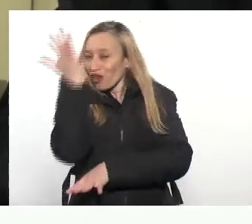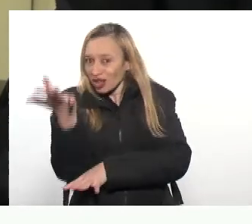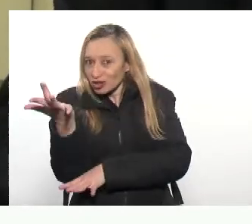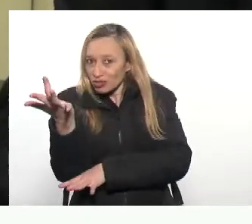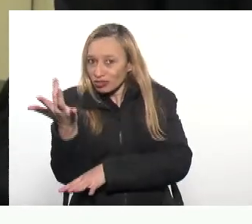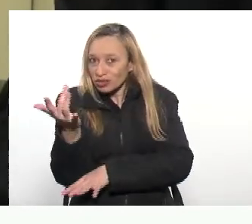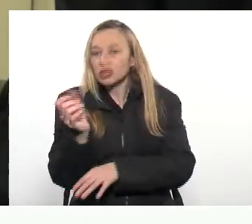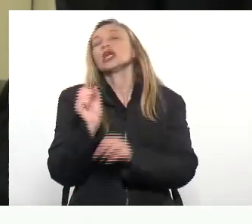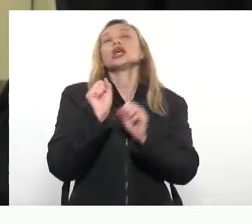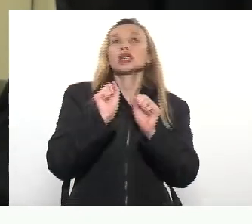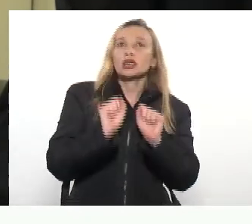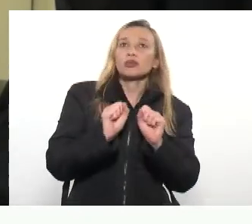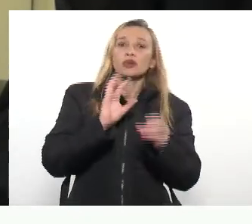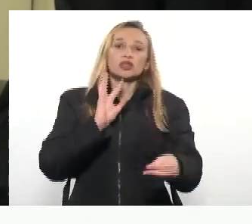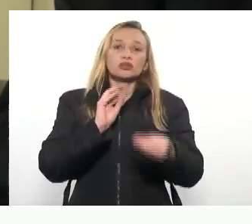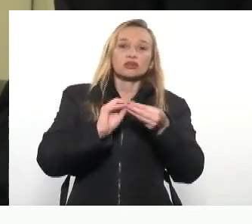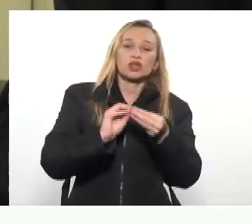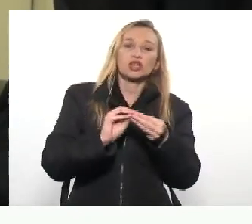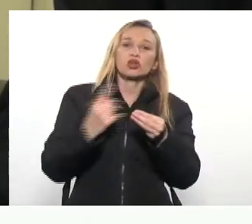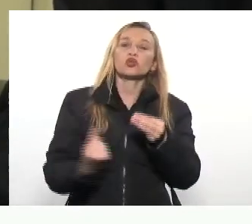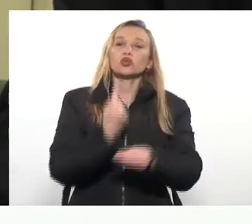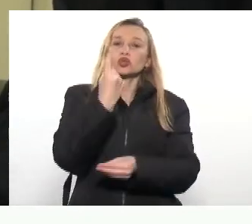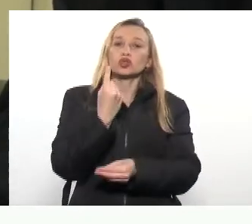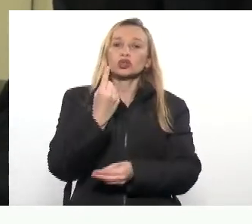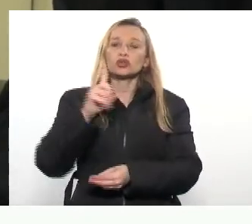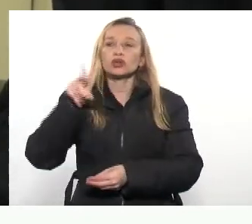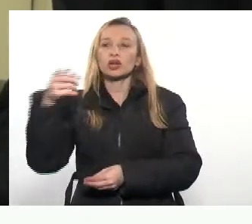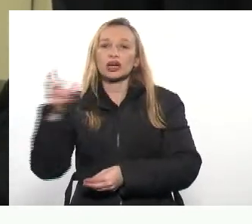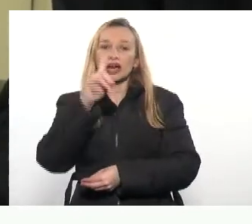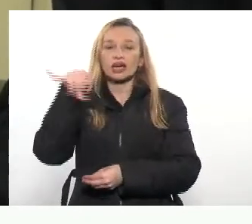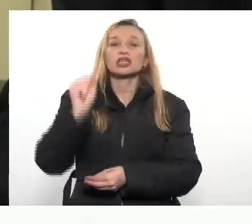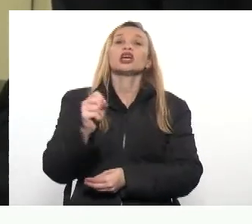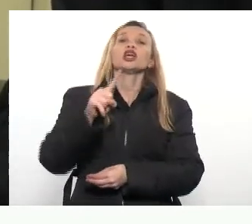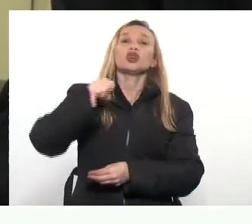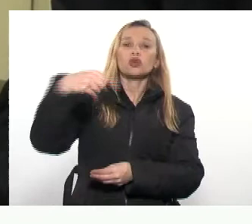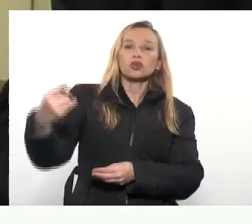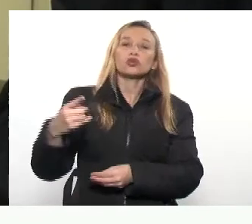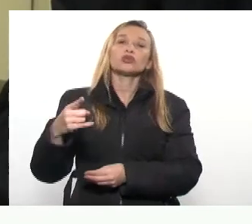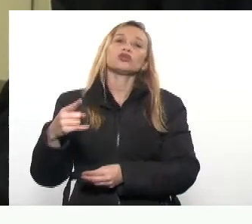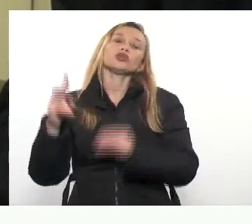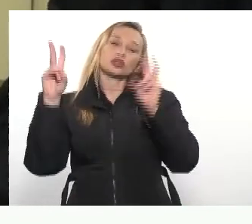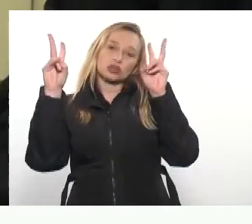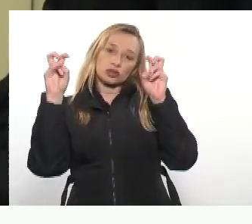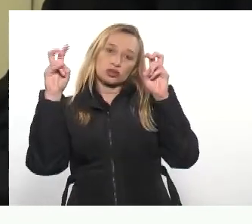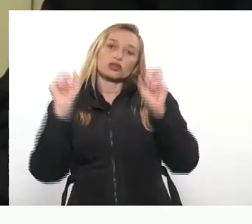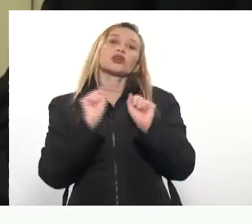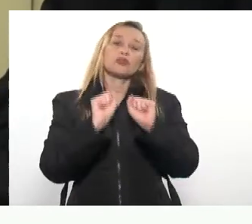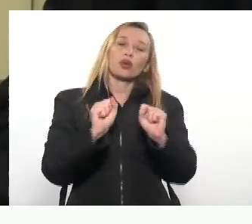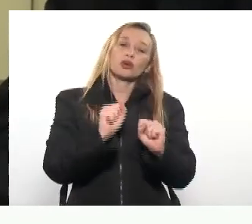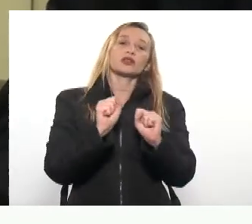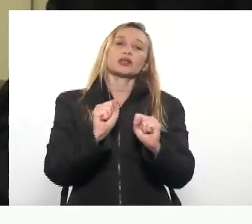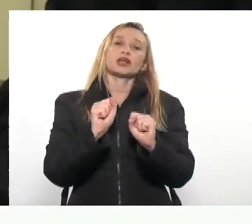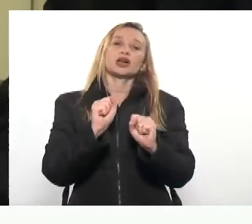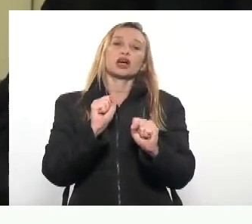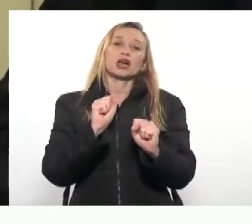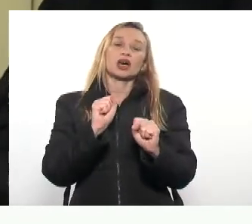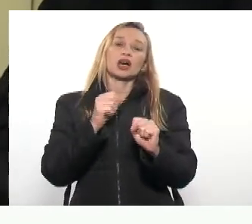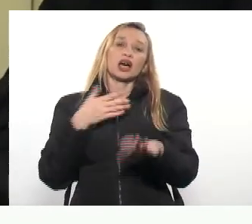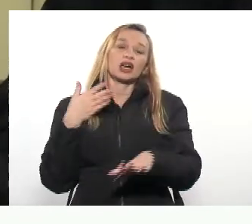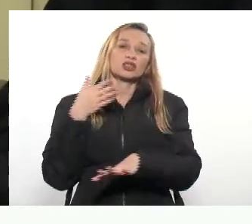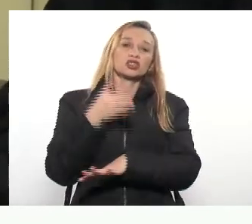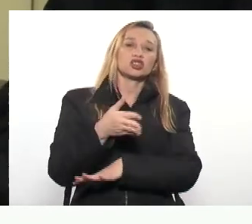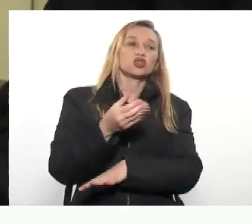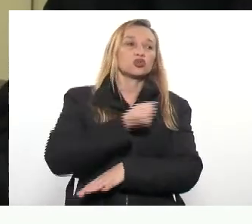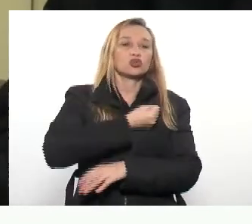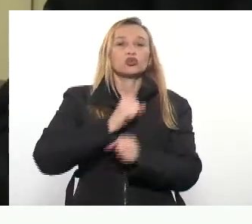é? E que talvez envolva o CAD único e mais algumas outras alternativas que possam atingir uma massa